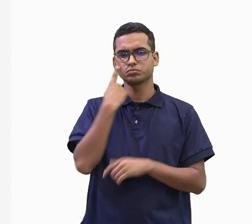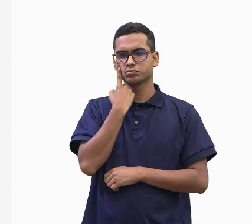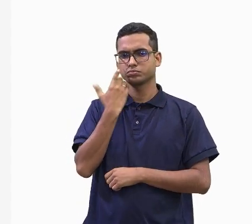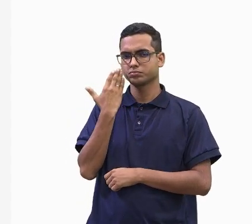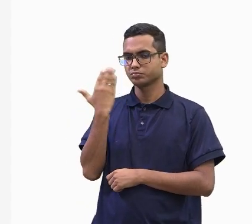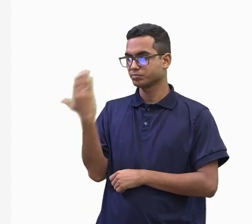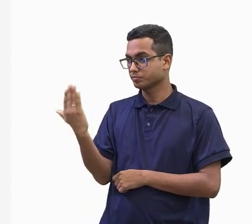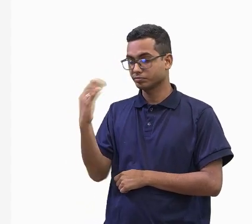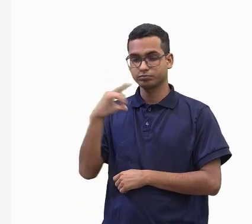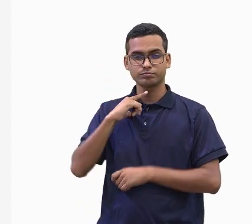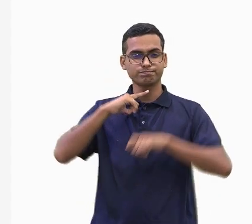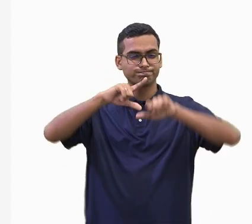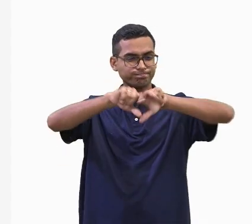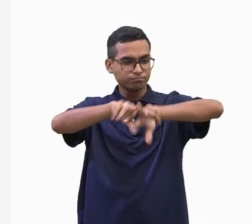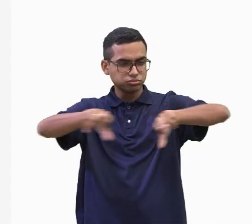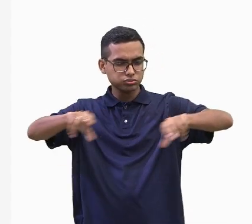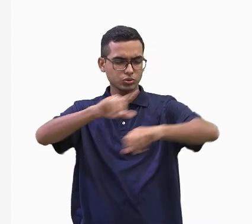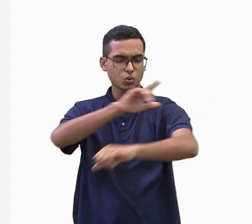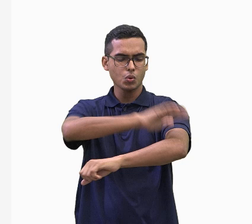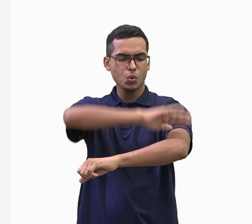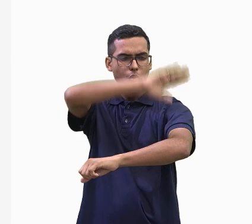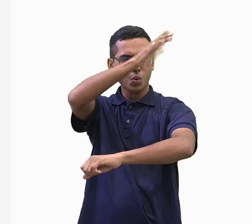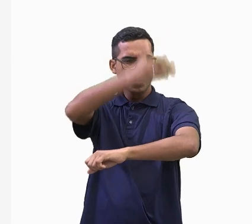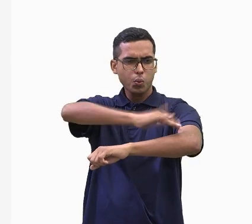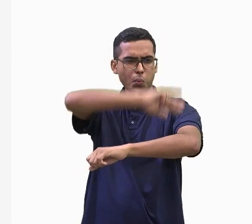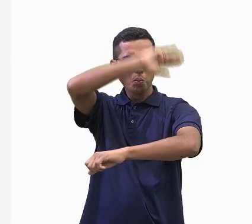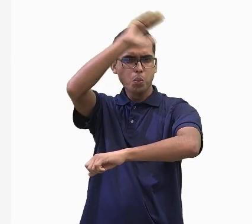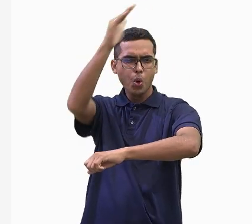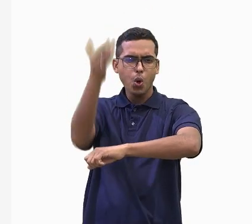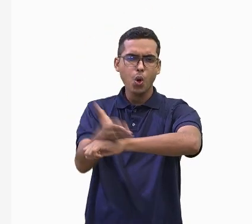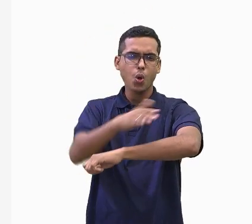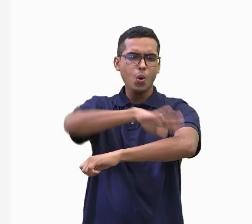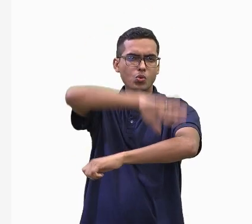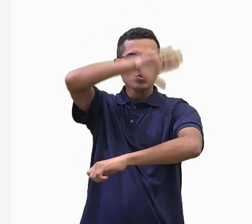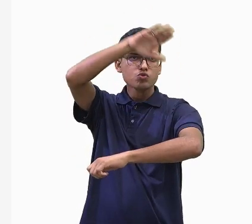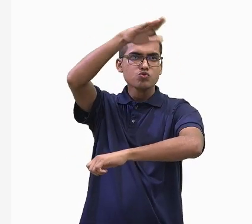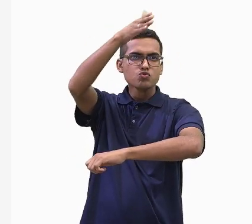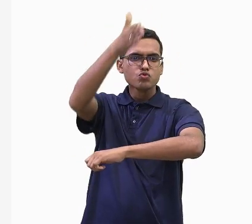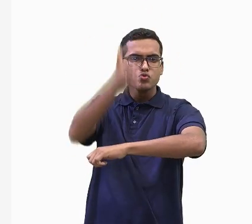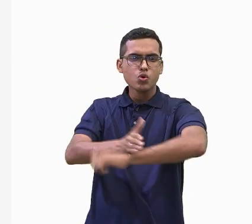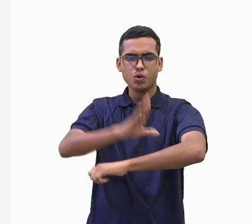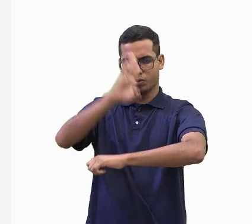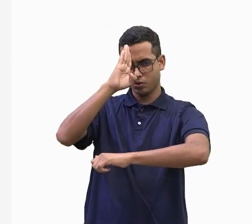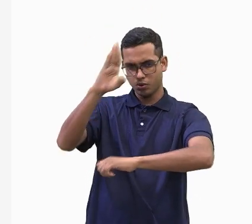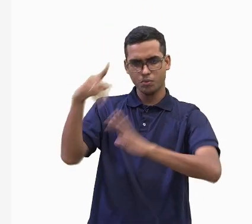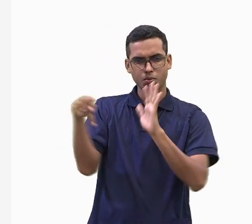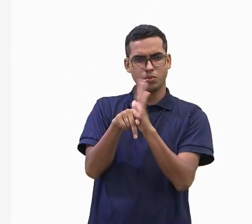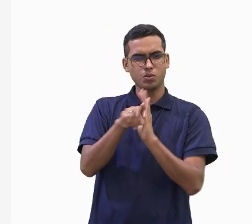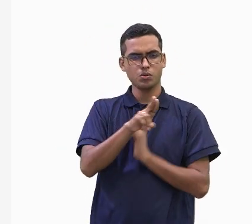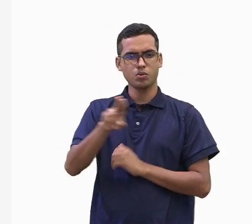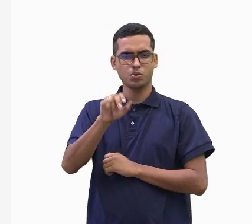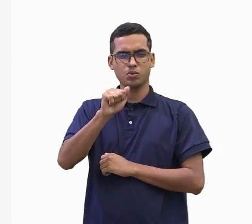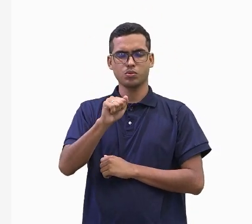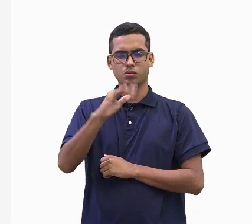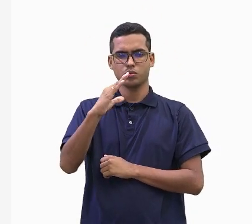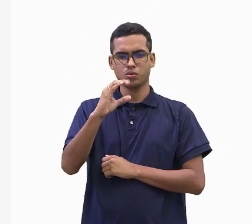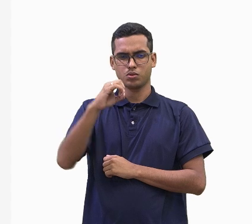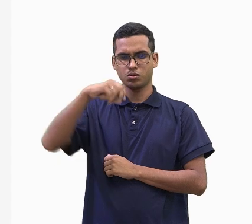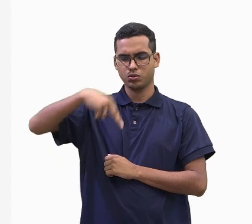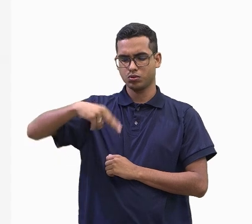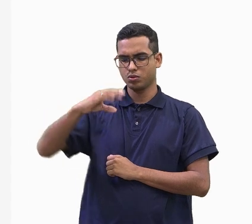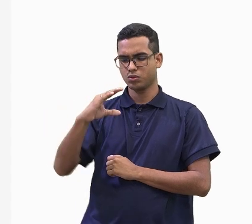Dentre os diversos picos da Cordilheira dos Andes, o maior se chama Aconcagua, com